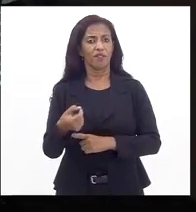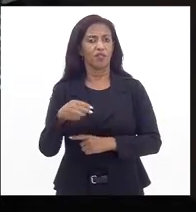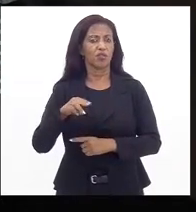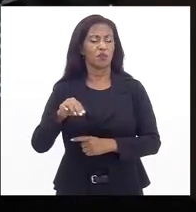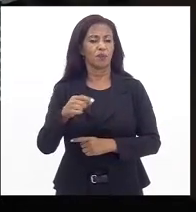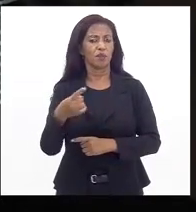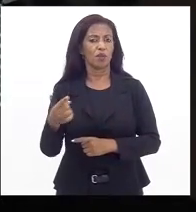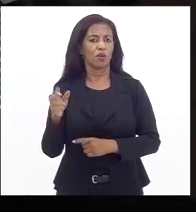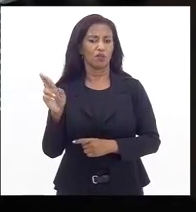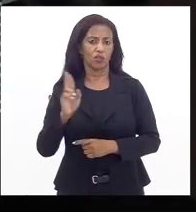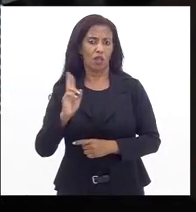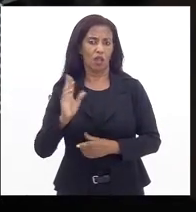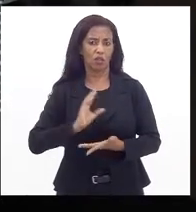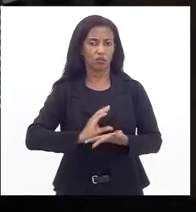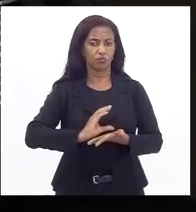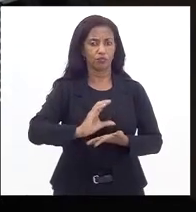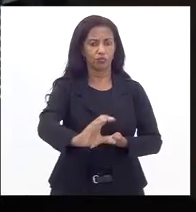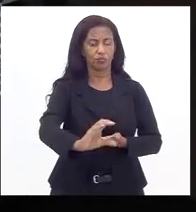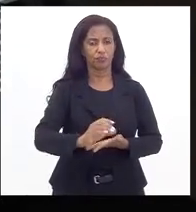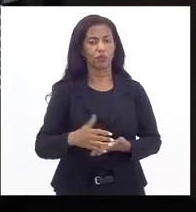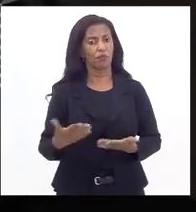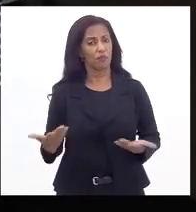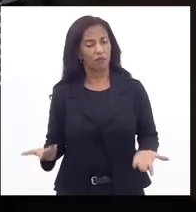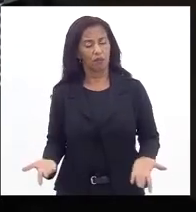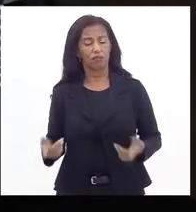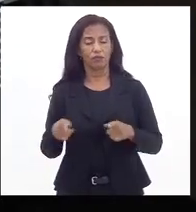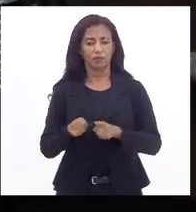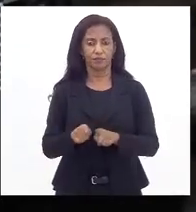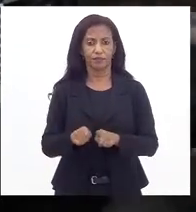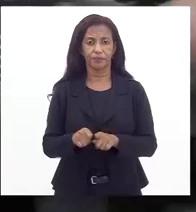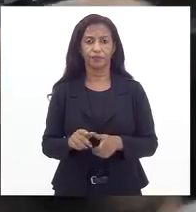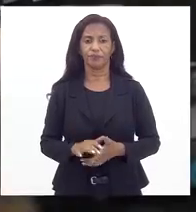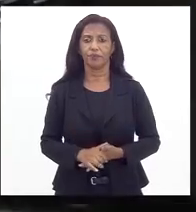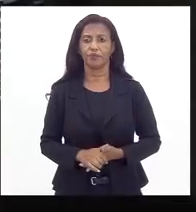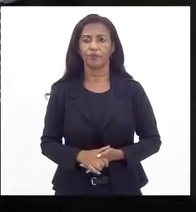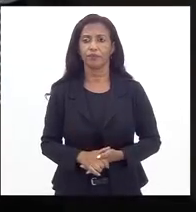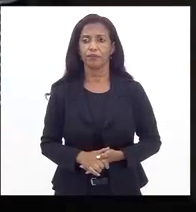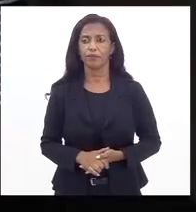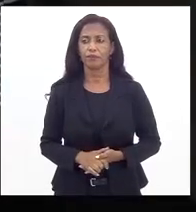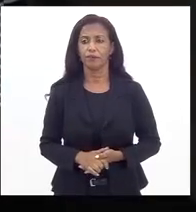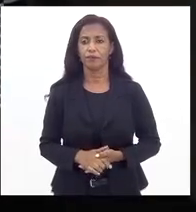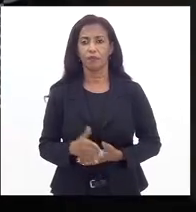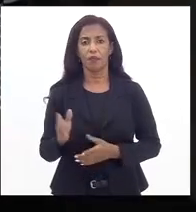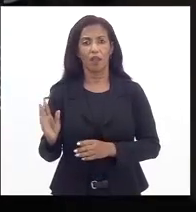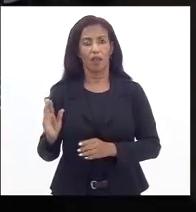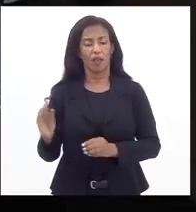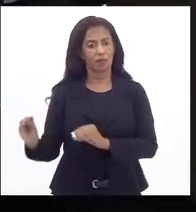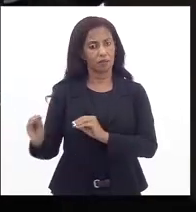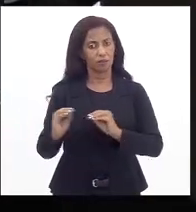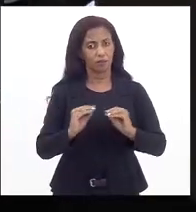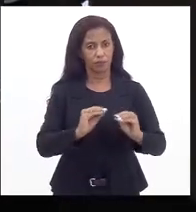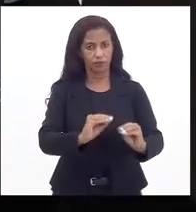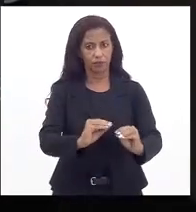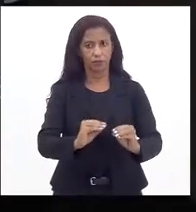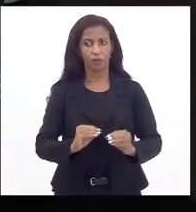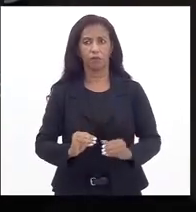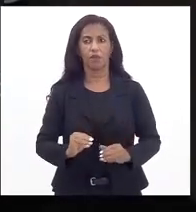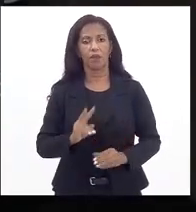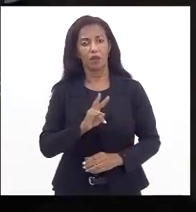milhões de reais evidentemente que essa transferência